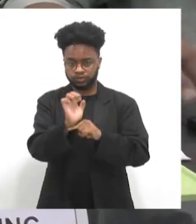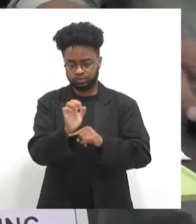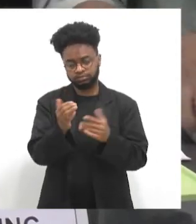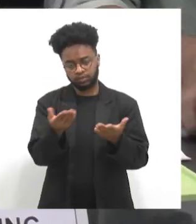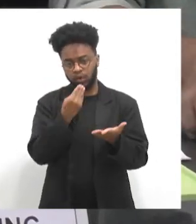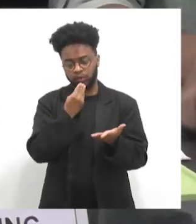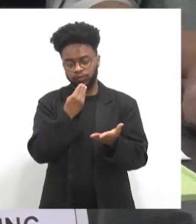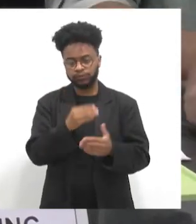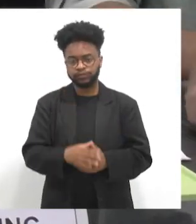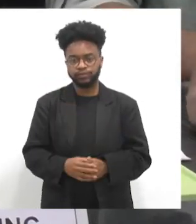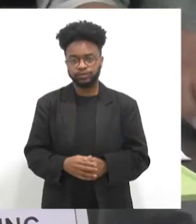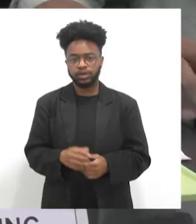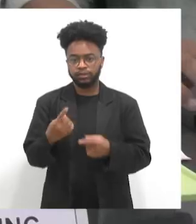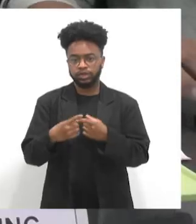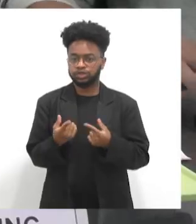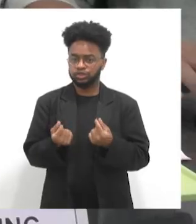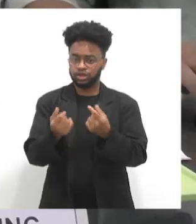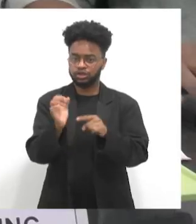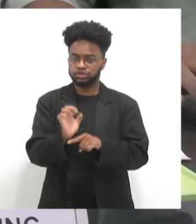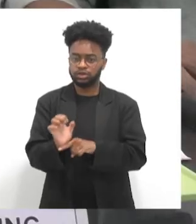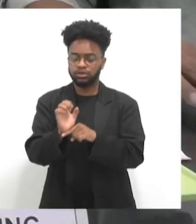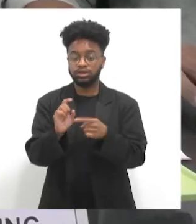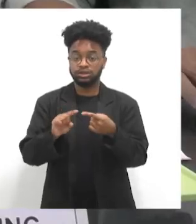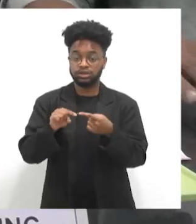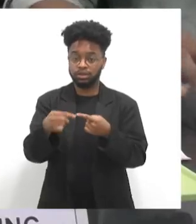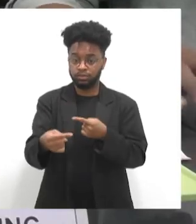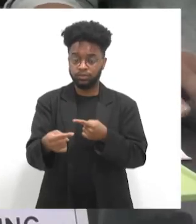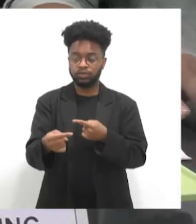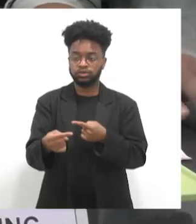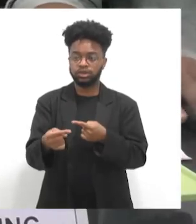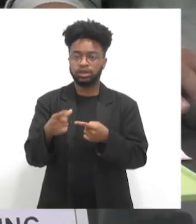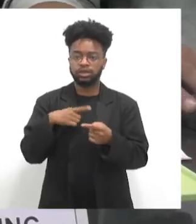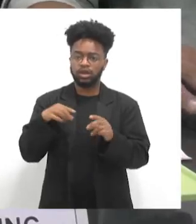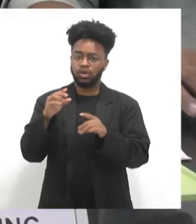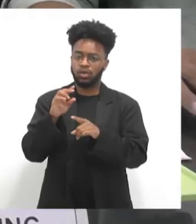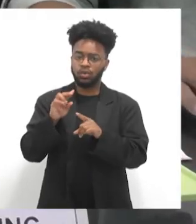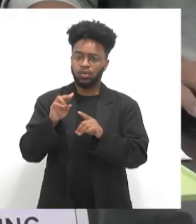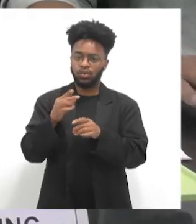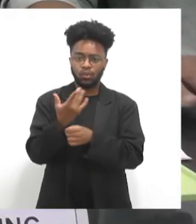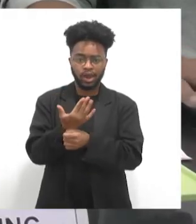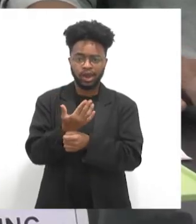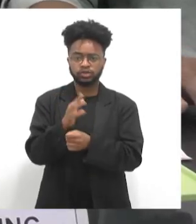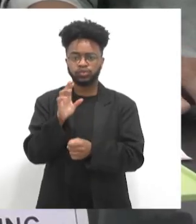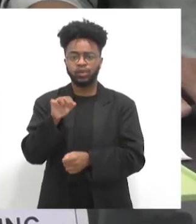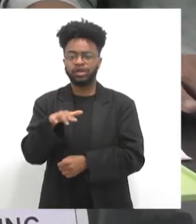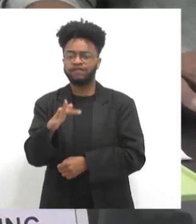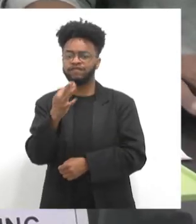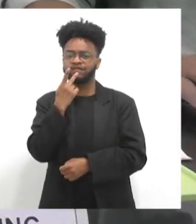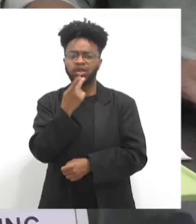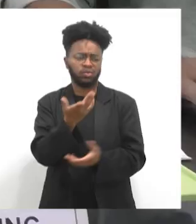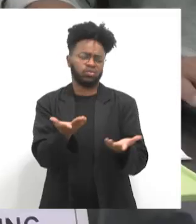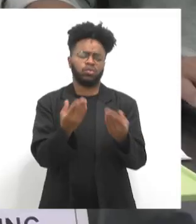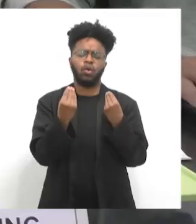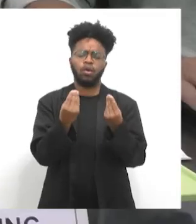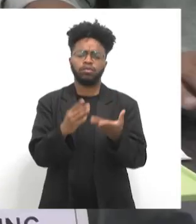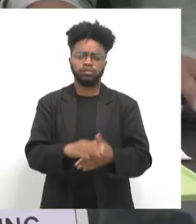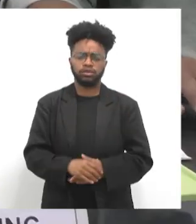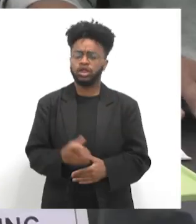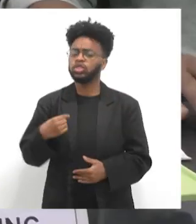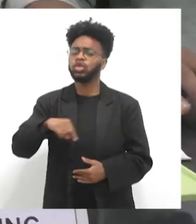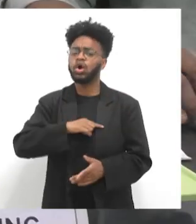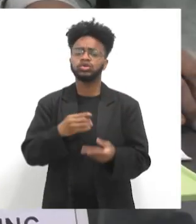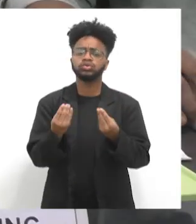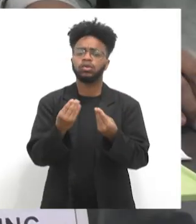Claro, o recurso é estadual, e depois ia chegar ao ERJ, ao ENF, e vem cá, que história é essa? E